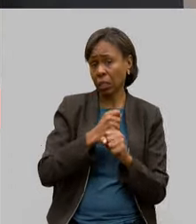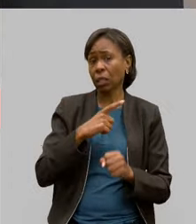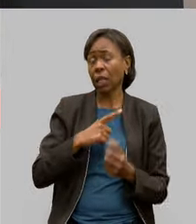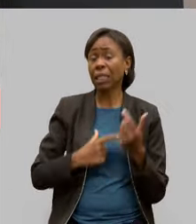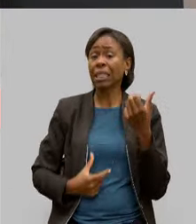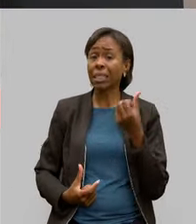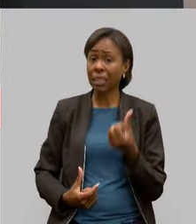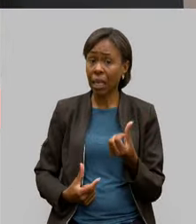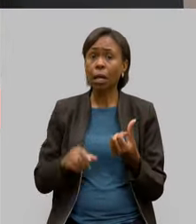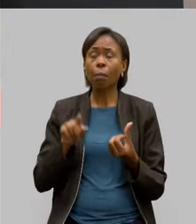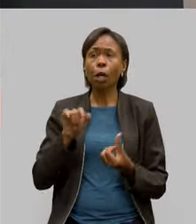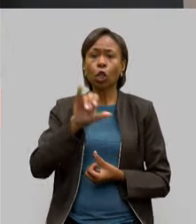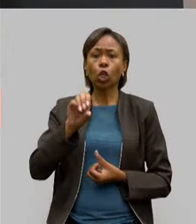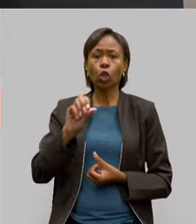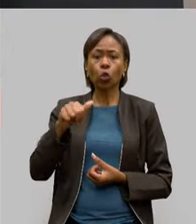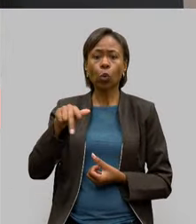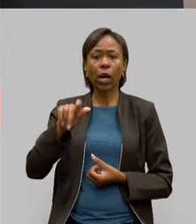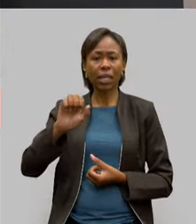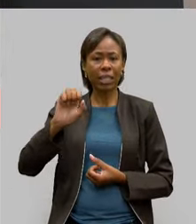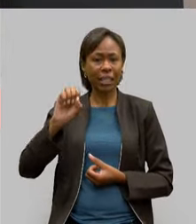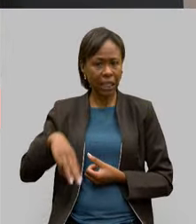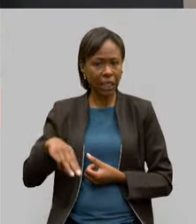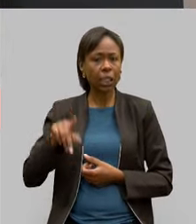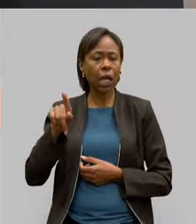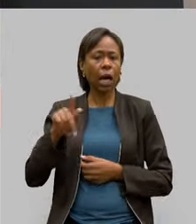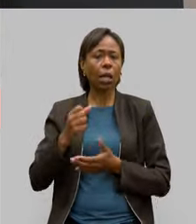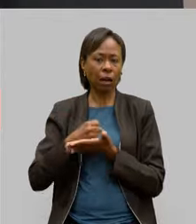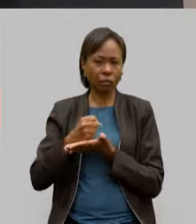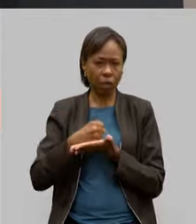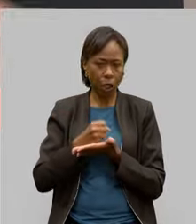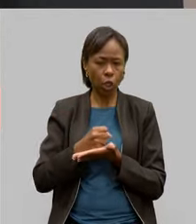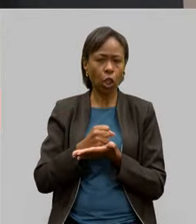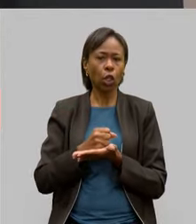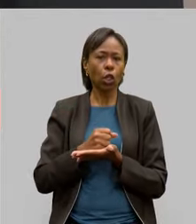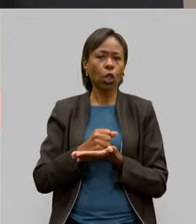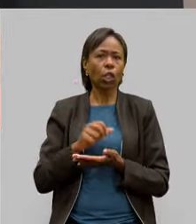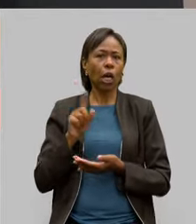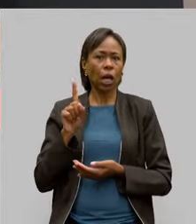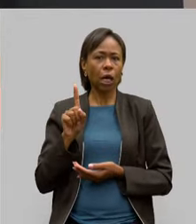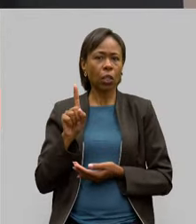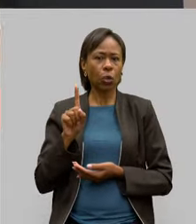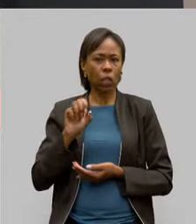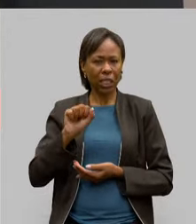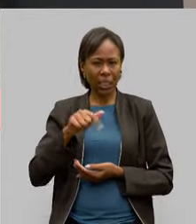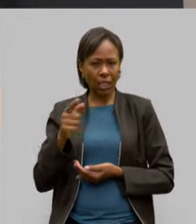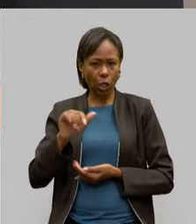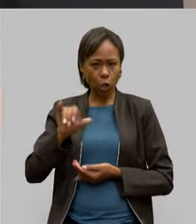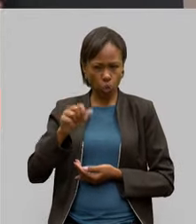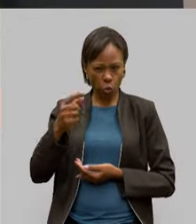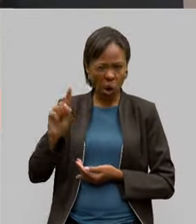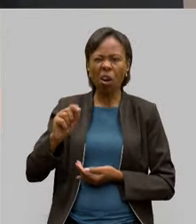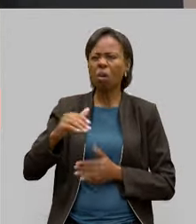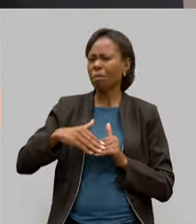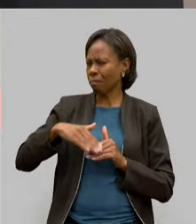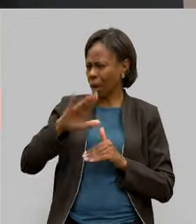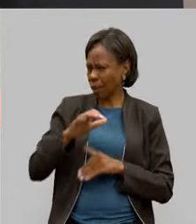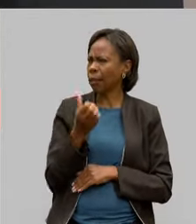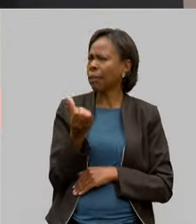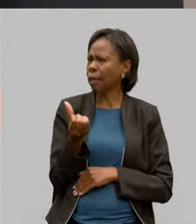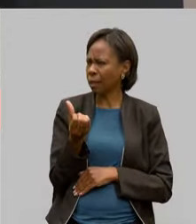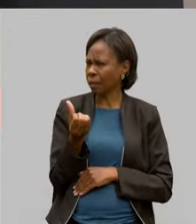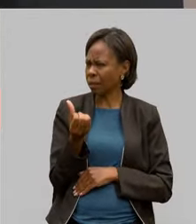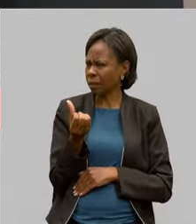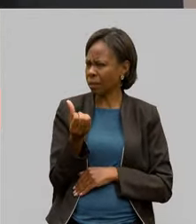o o o do Joaquim da farmácia ali da uf eh estão João eu acho que ele apresentou mais que esse seis aí eu acho que tem uma um erro nessa